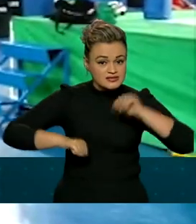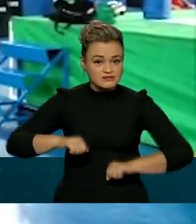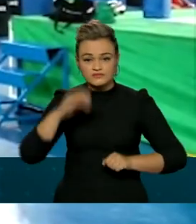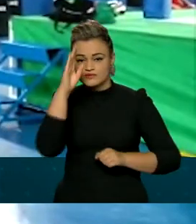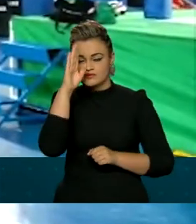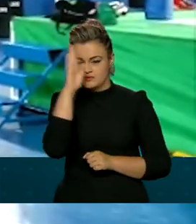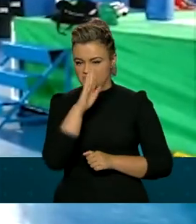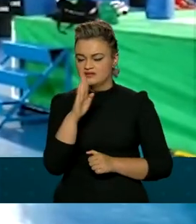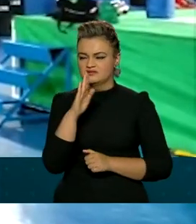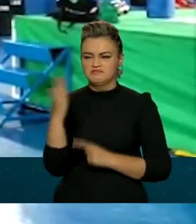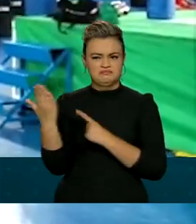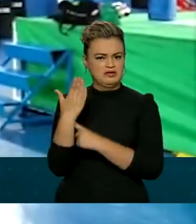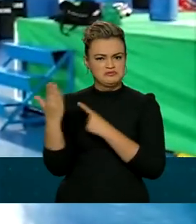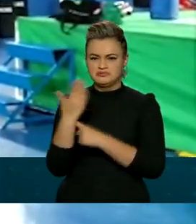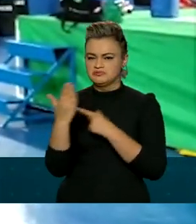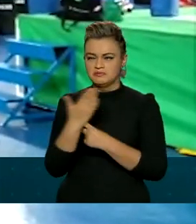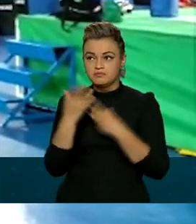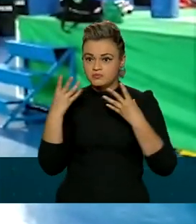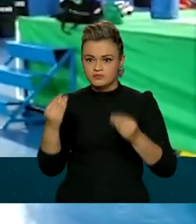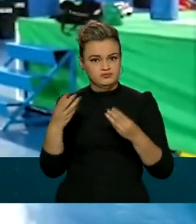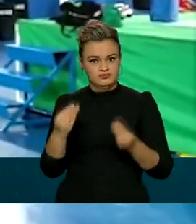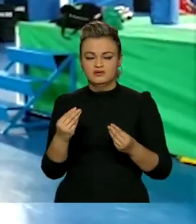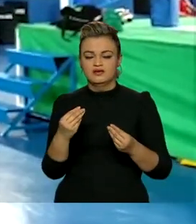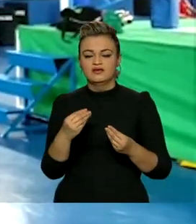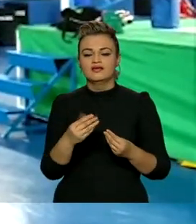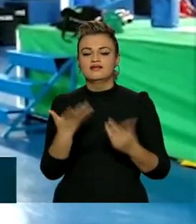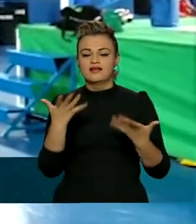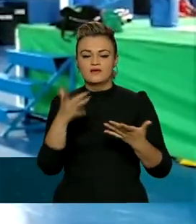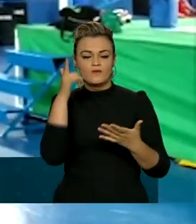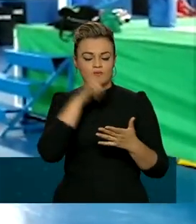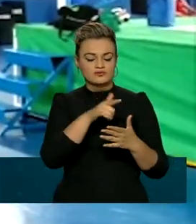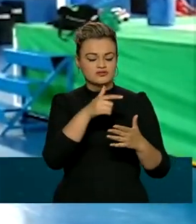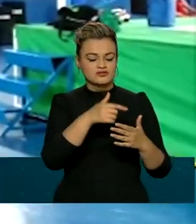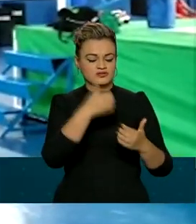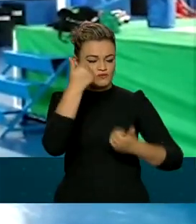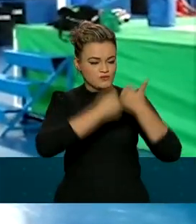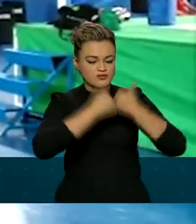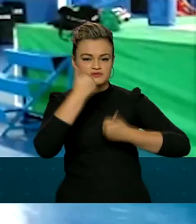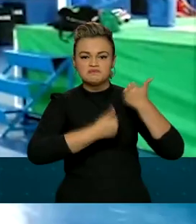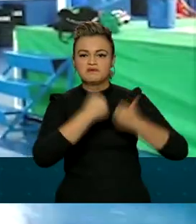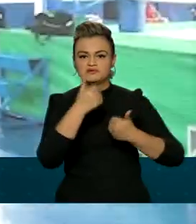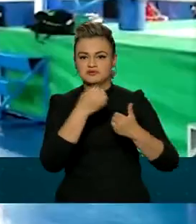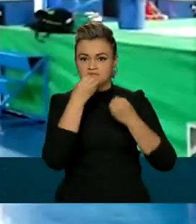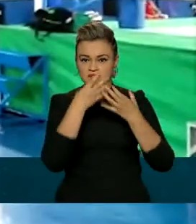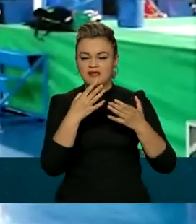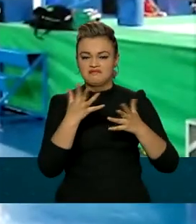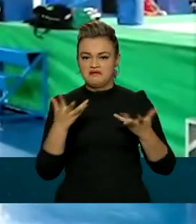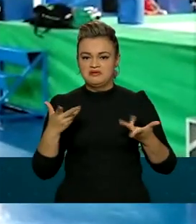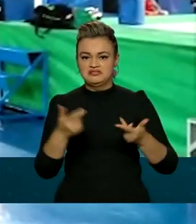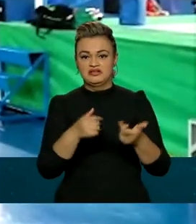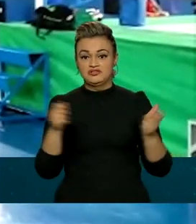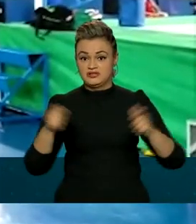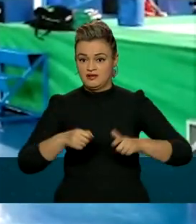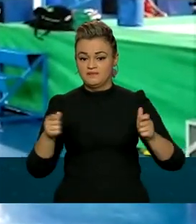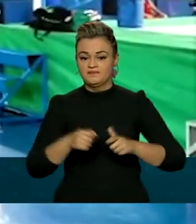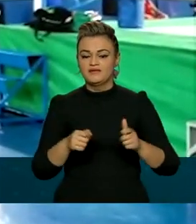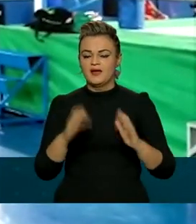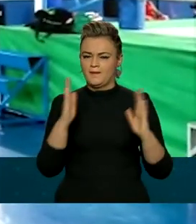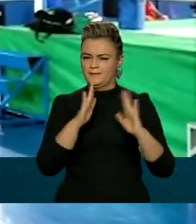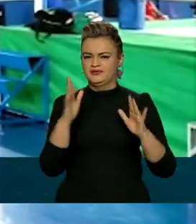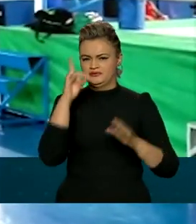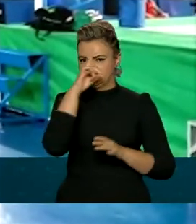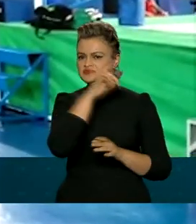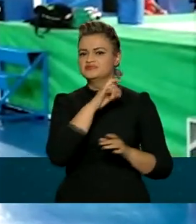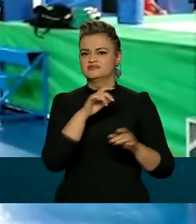bem grande na minha vida, na qual eu consigo me manter no esporte, em alto rendimento, num momento bem complicado com a